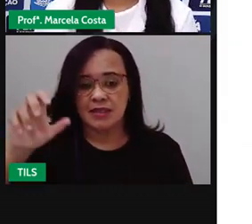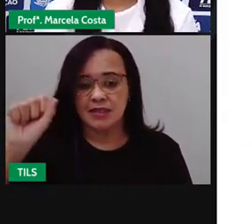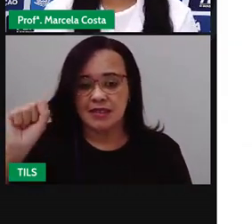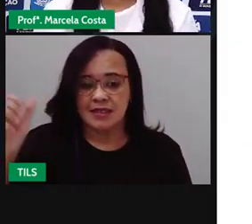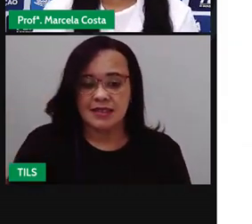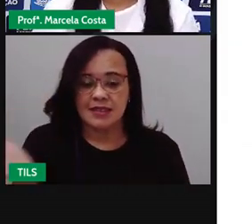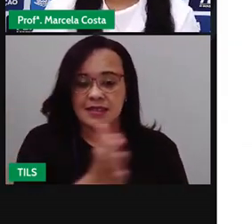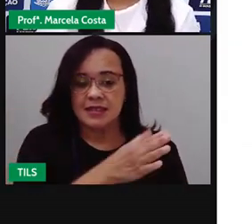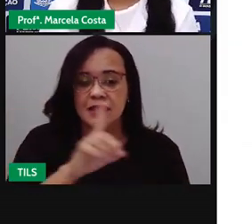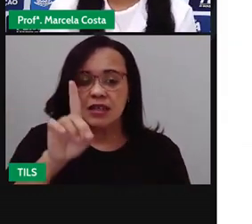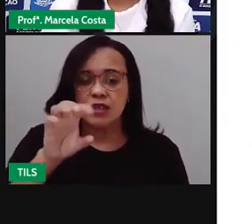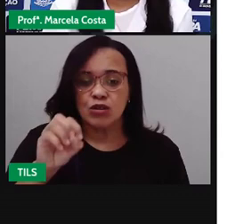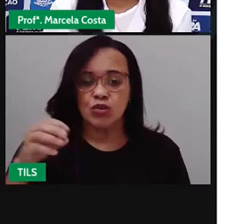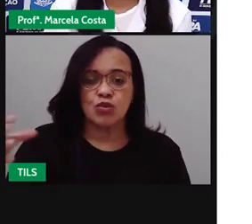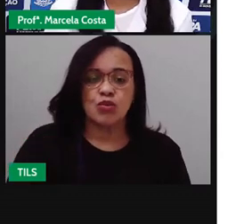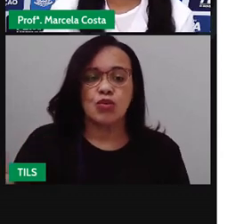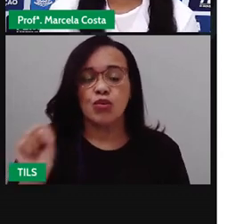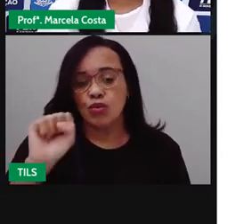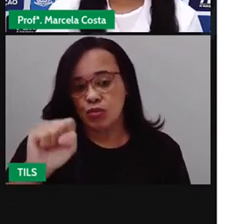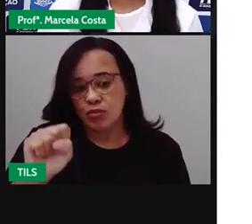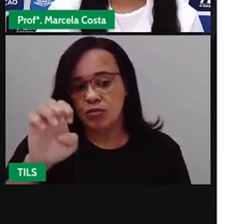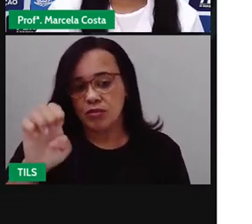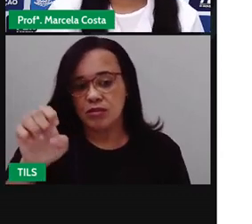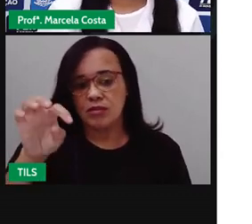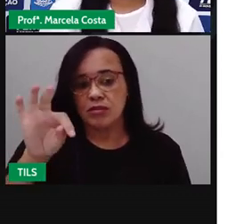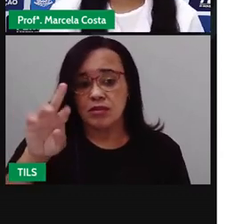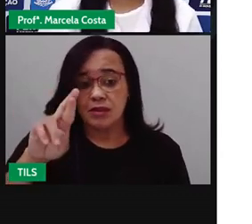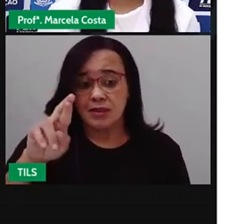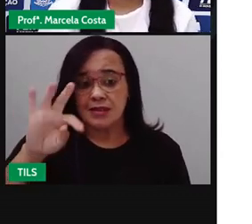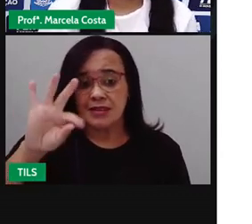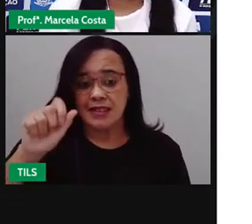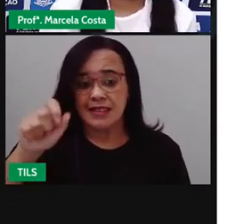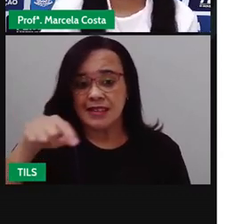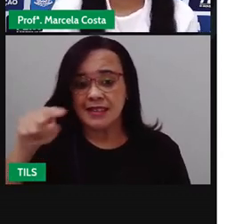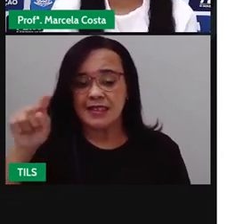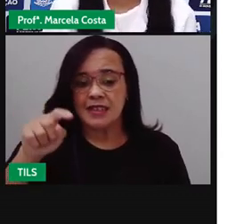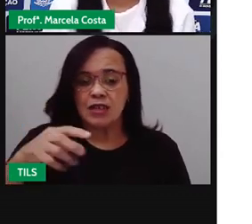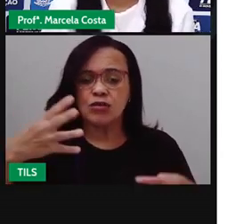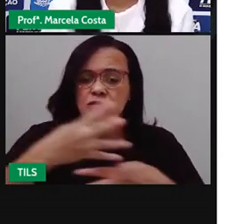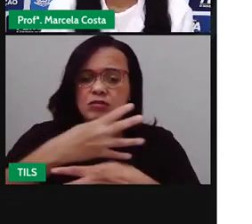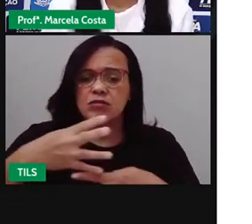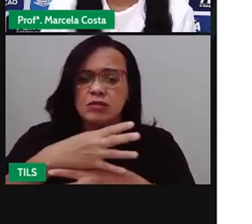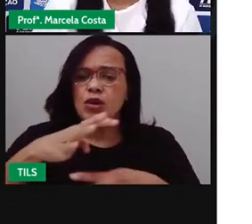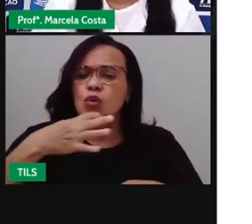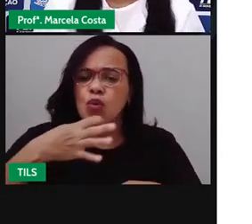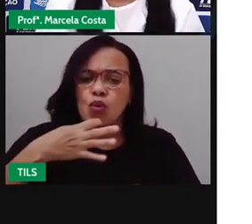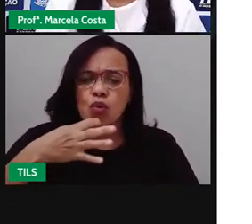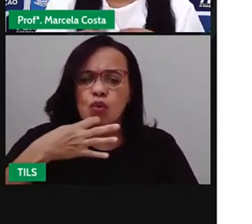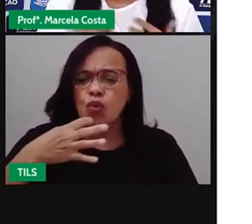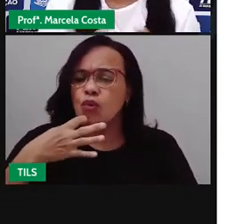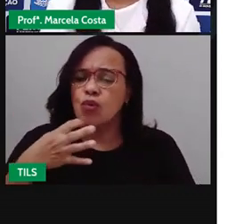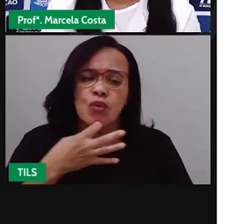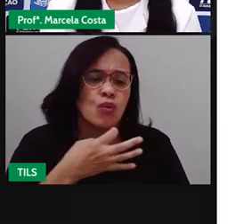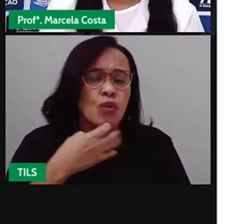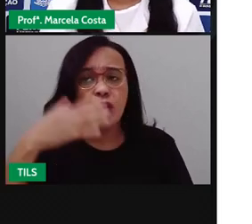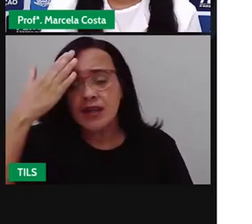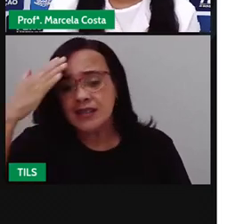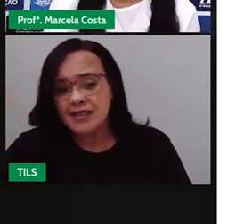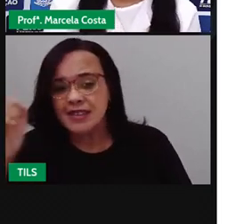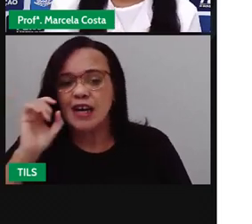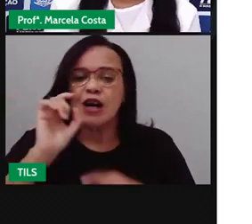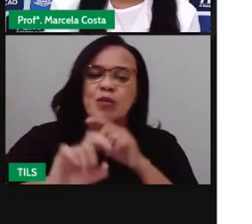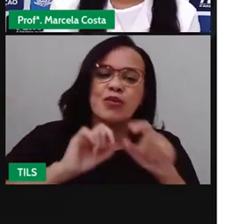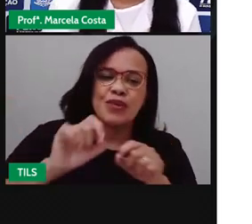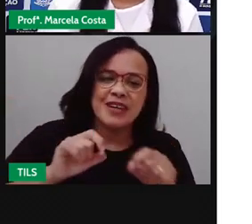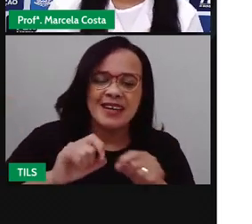Pois é, a nossa cidade, né, Feira de Santana, é conhecida por esse apelido, por